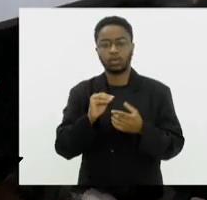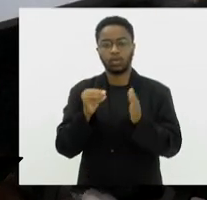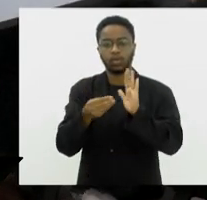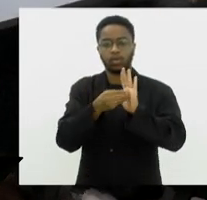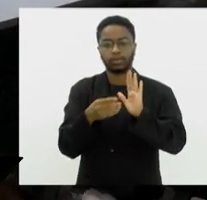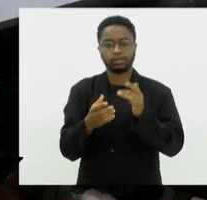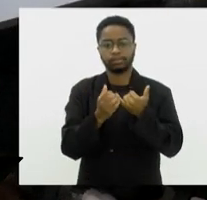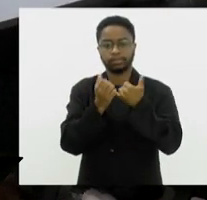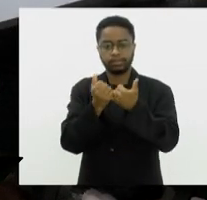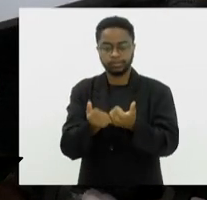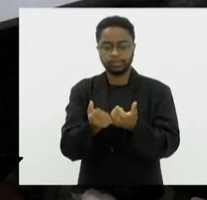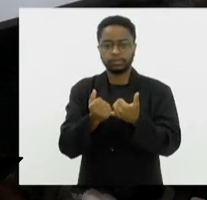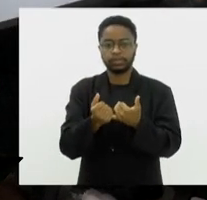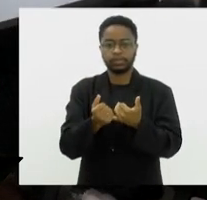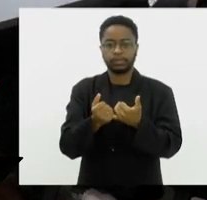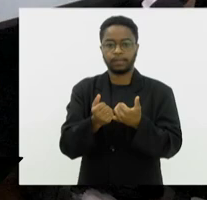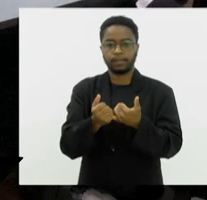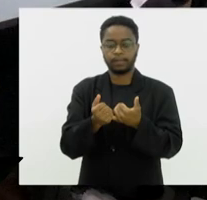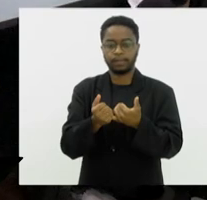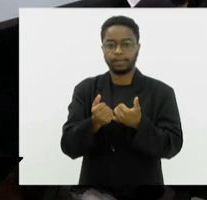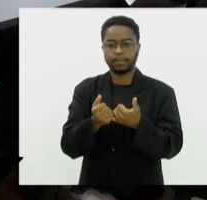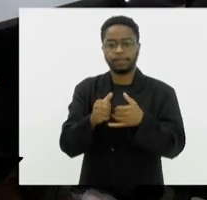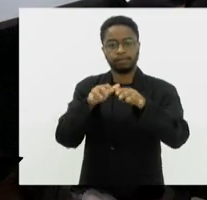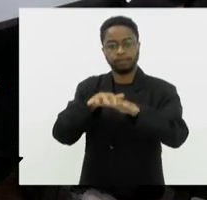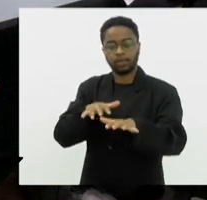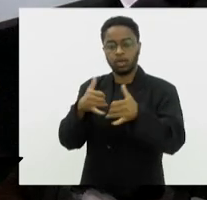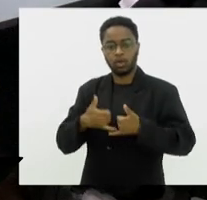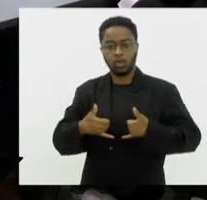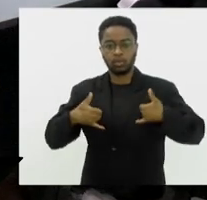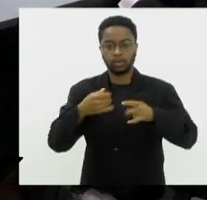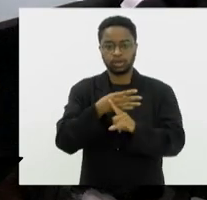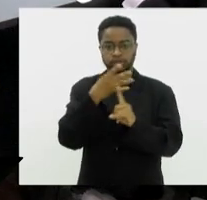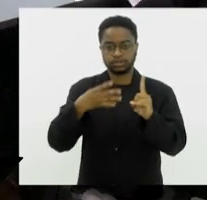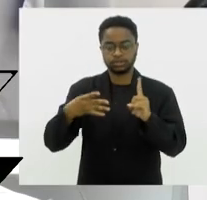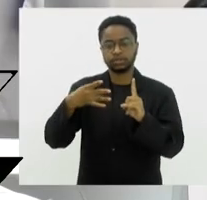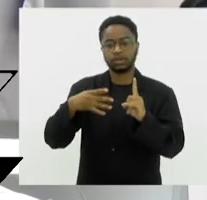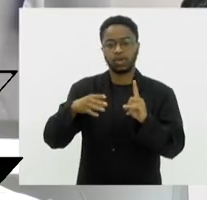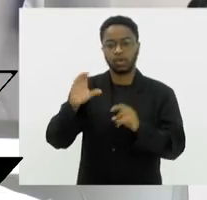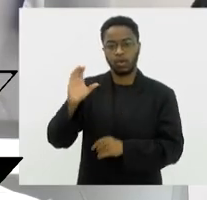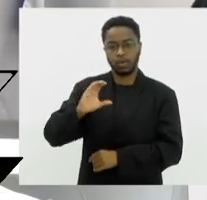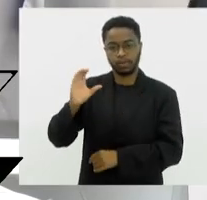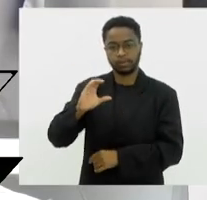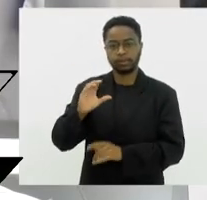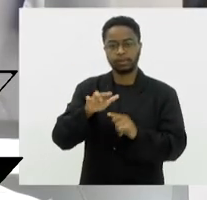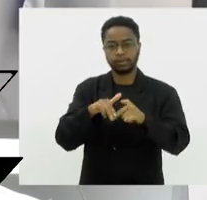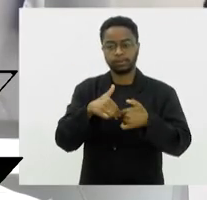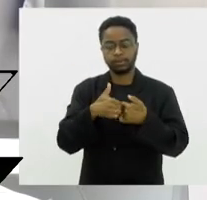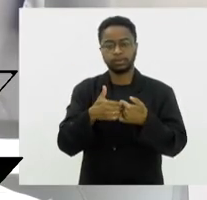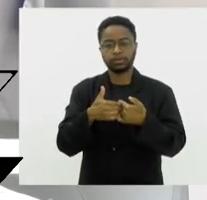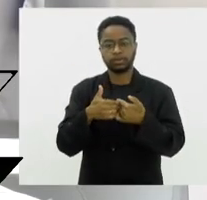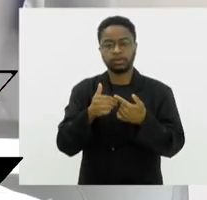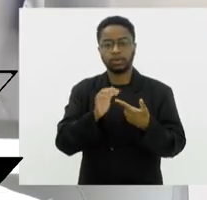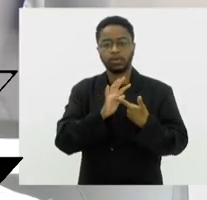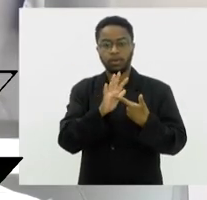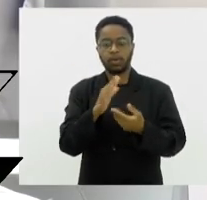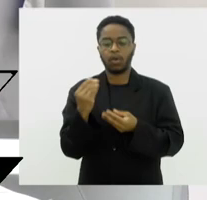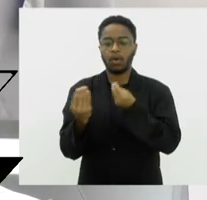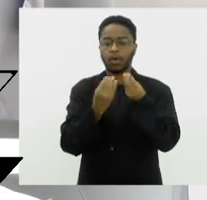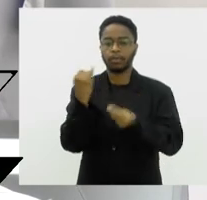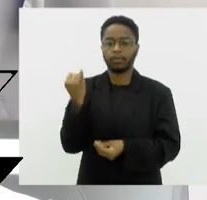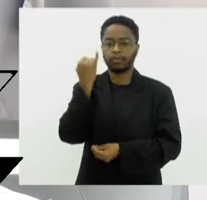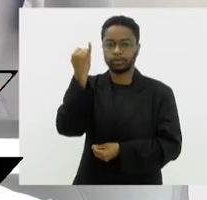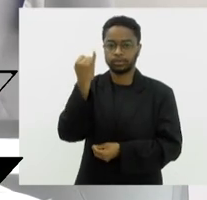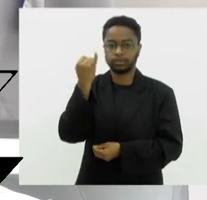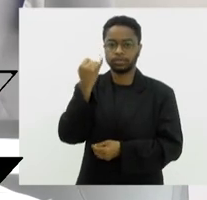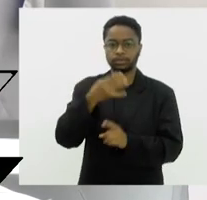imaterial do Estado do Rio de Janeiro a parada do orgulho LGBTI da Praia de Copacabana em virtude de sua relevante contribuição cultural